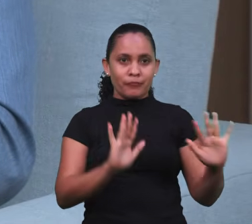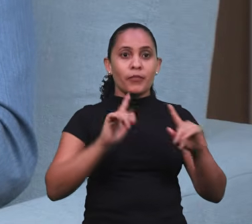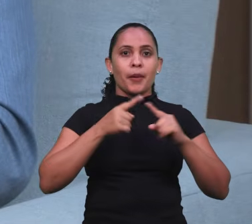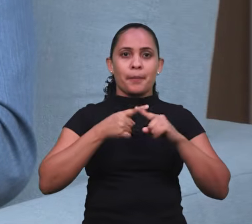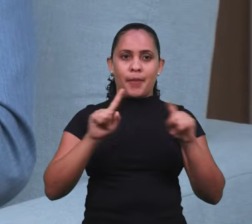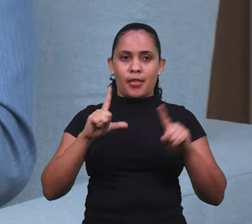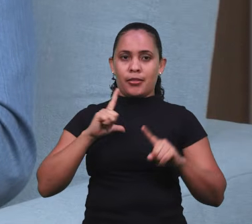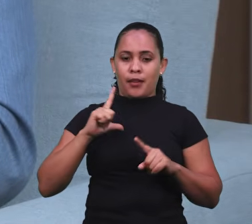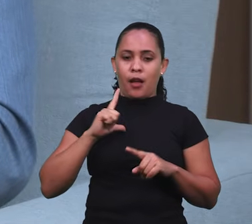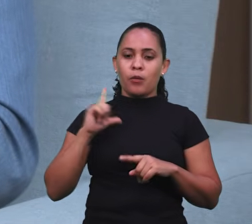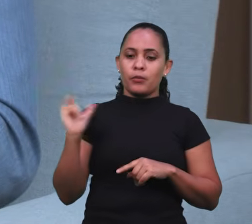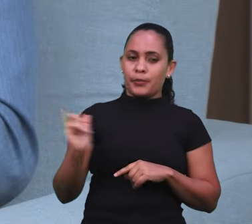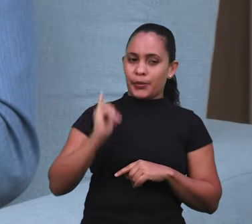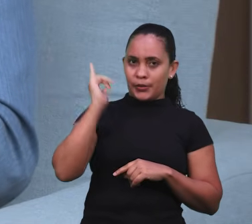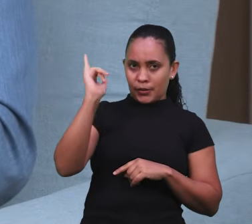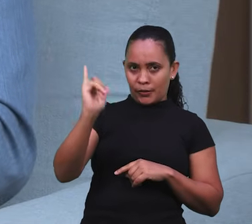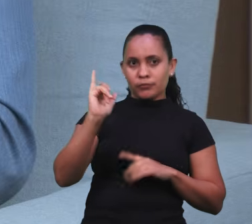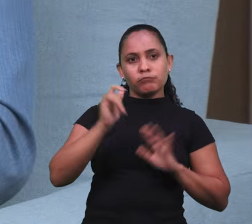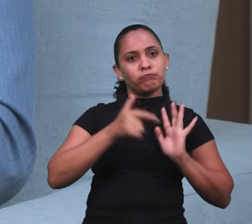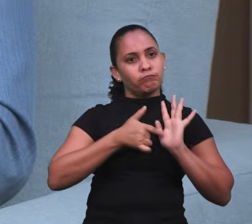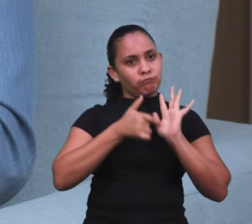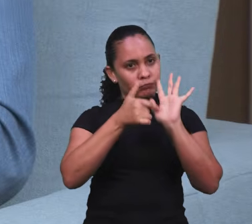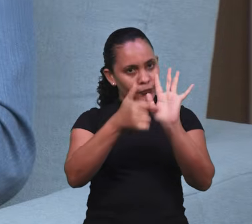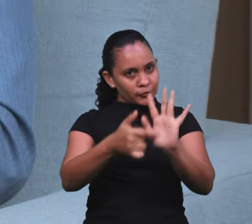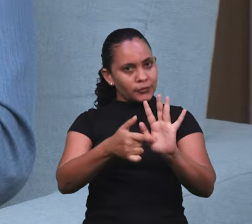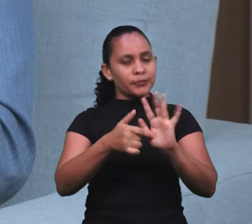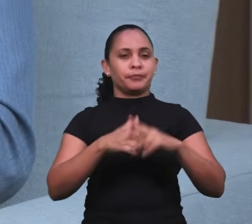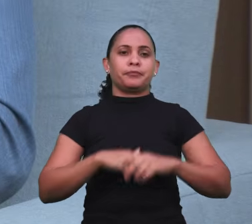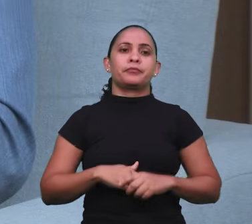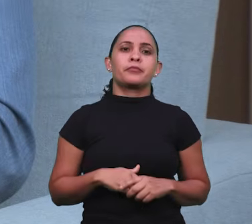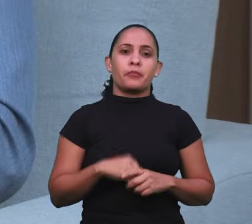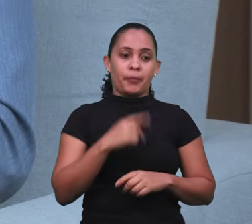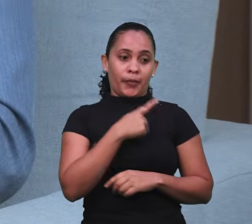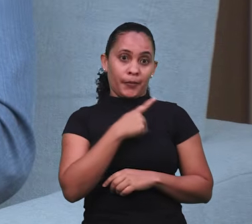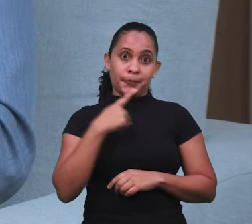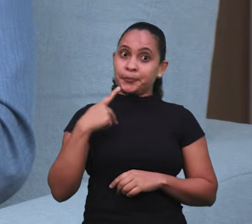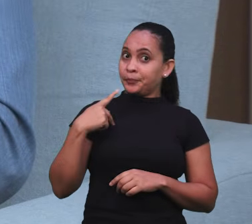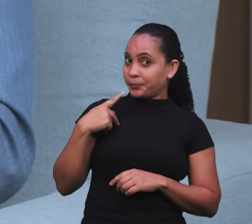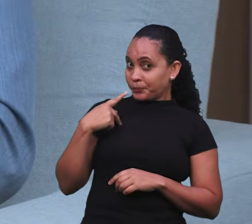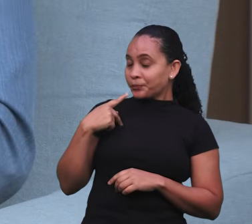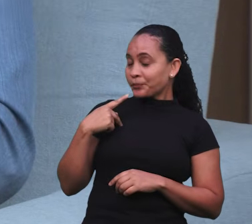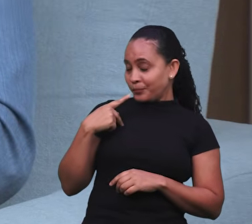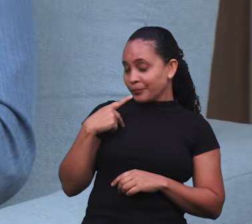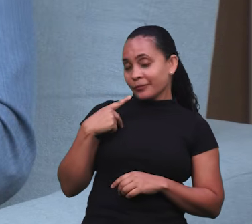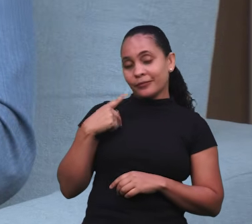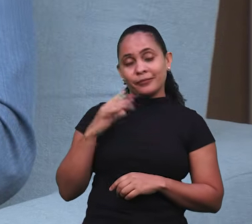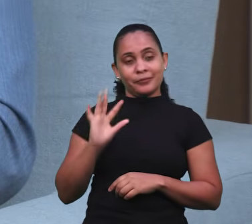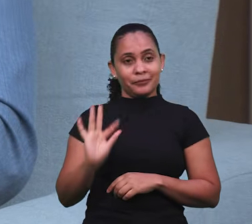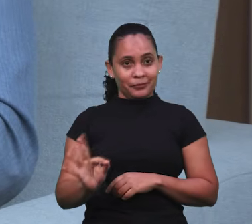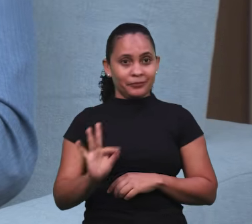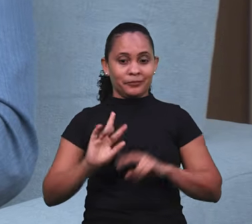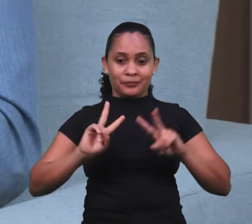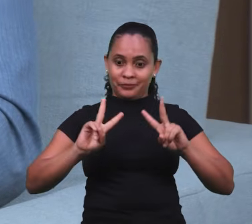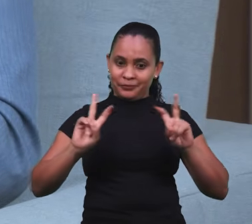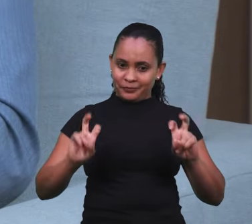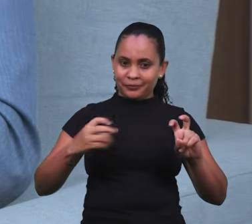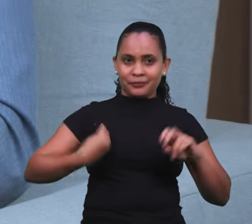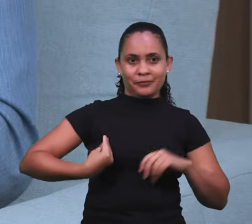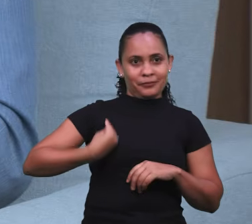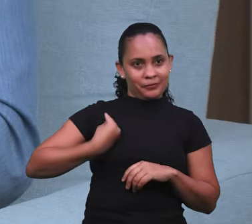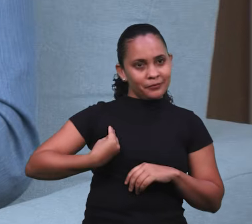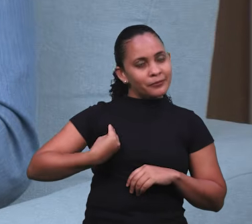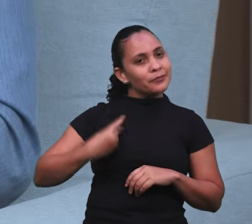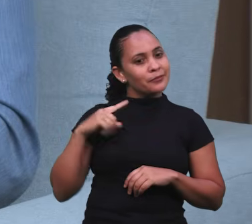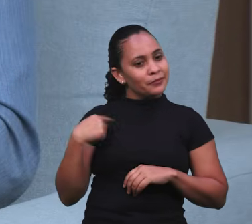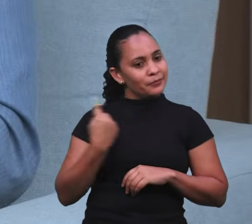tem um tópico que eu gostaria de trazer aqui para os pastores e tem sido até, de certa forma, um assunto vivido